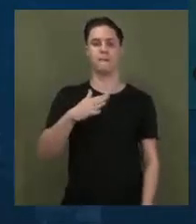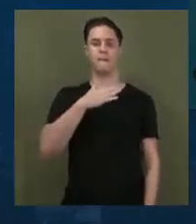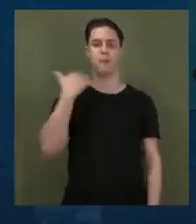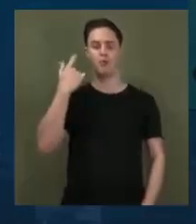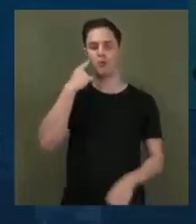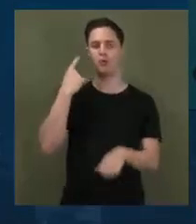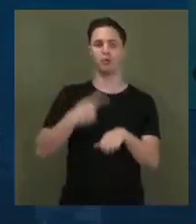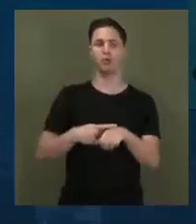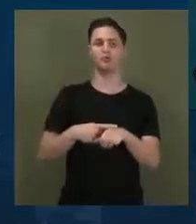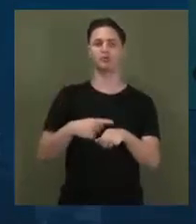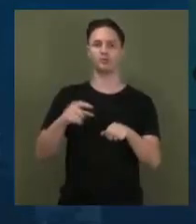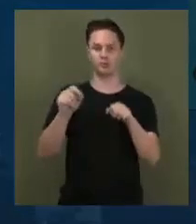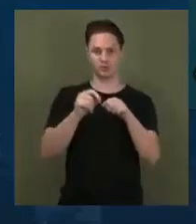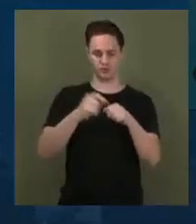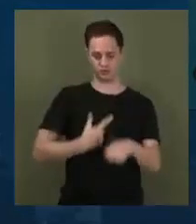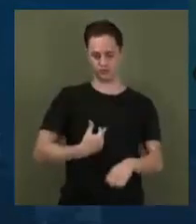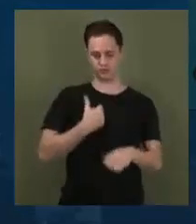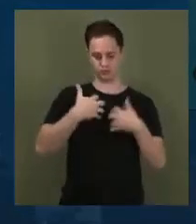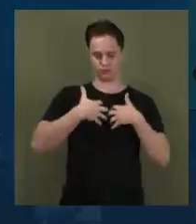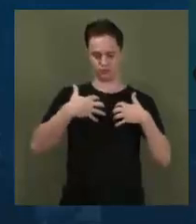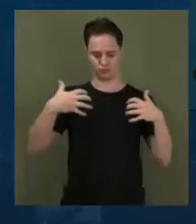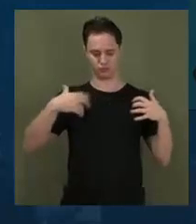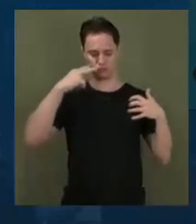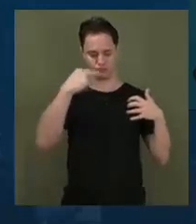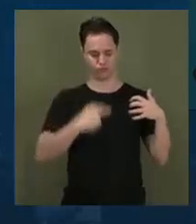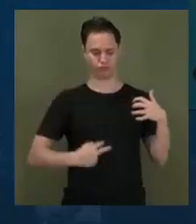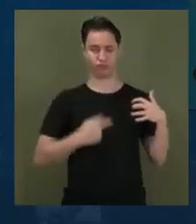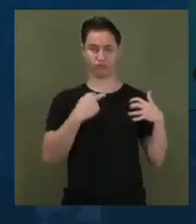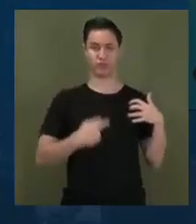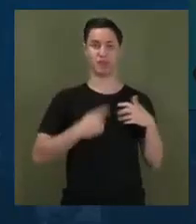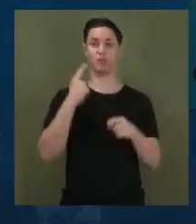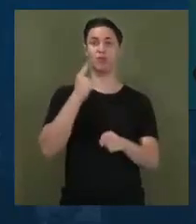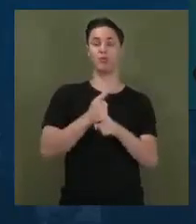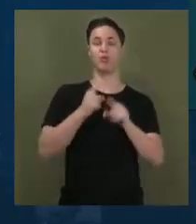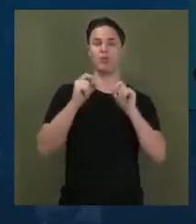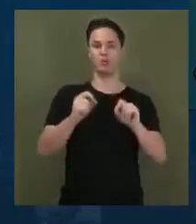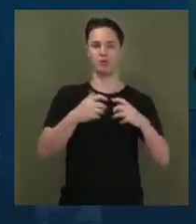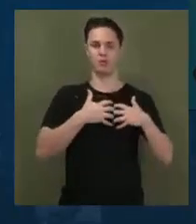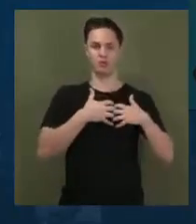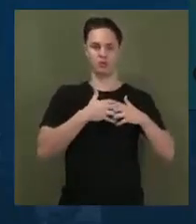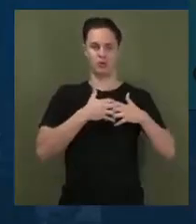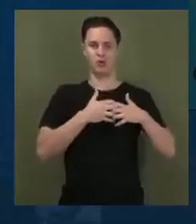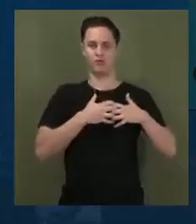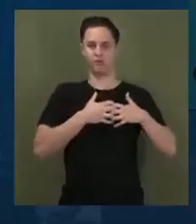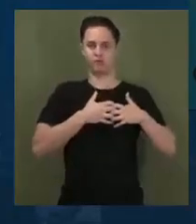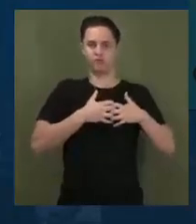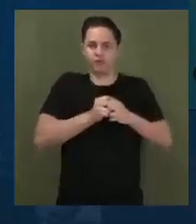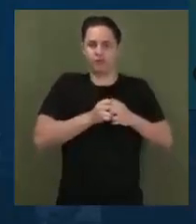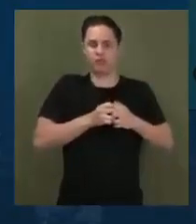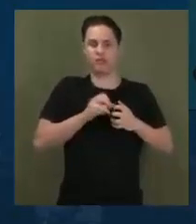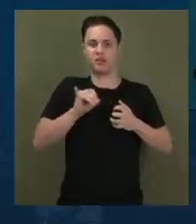feito necrópsia desse menino de 14 anos, e acharam infarto do miocárdio. Aqui é um caso